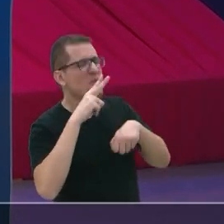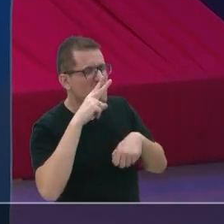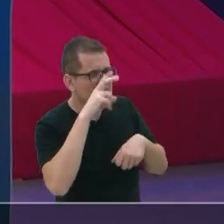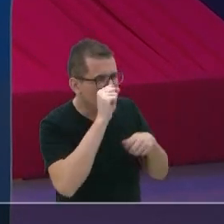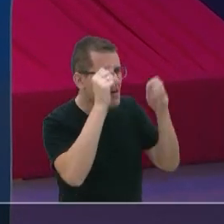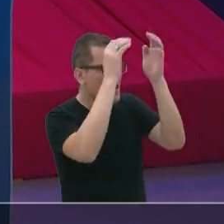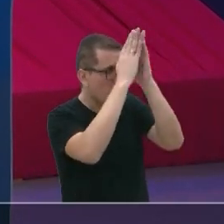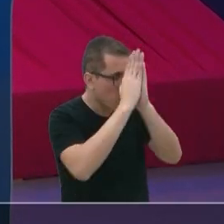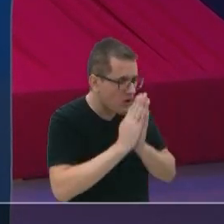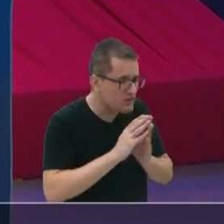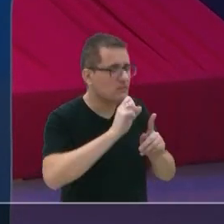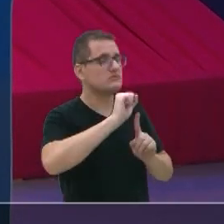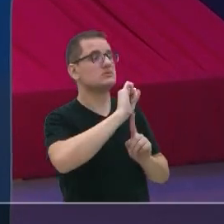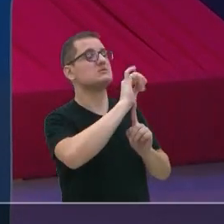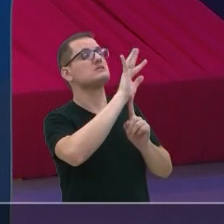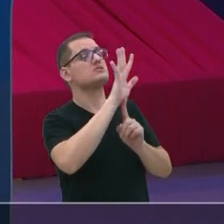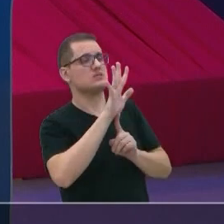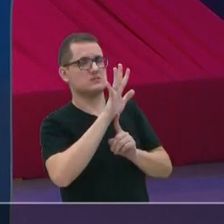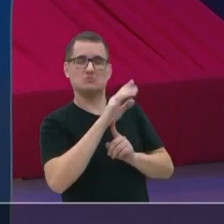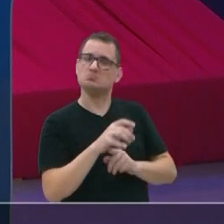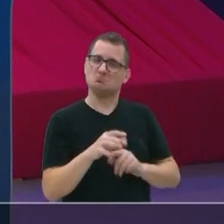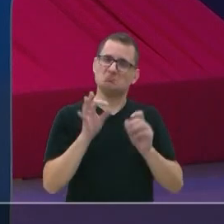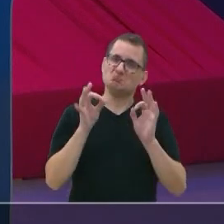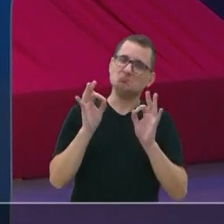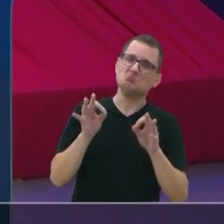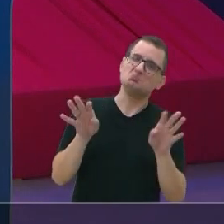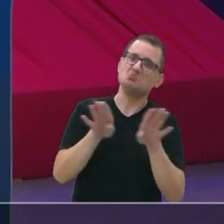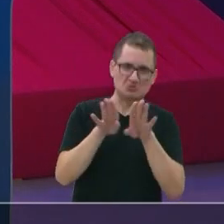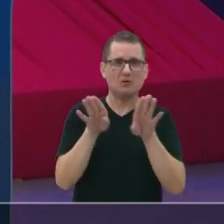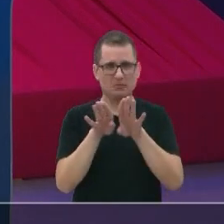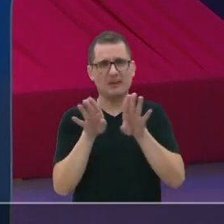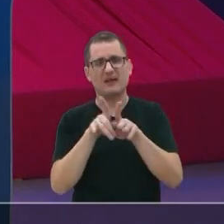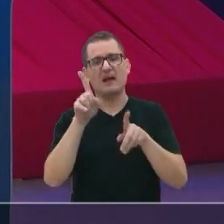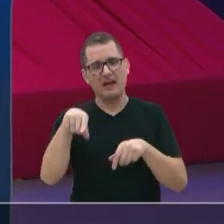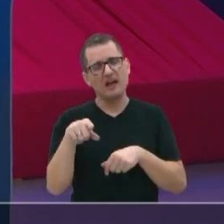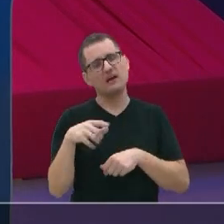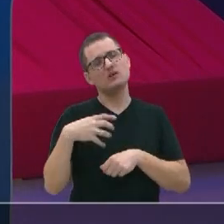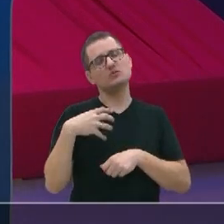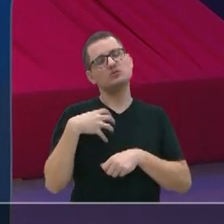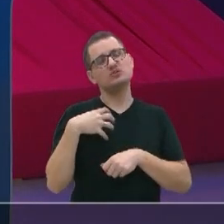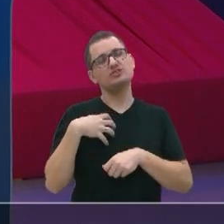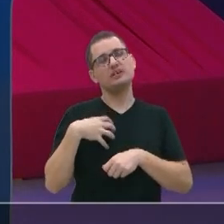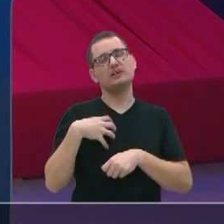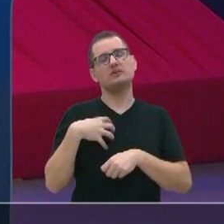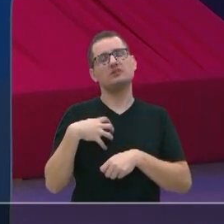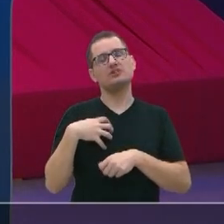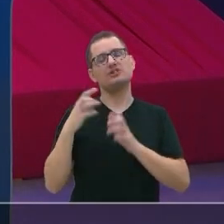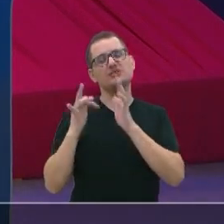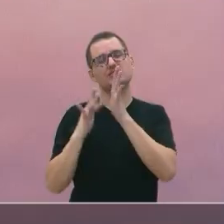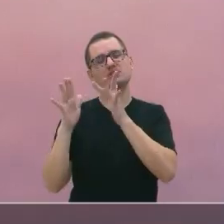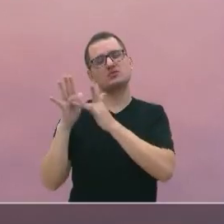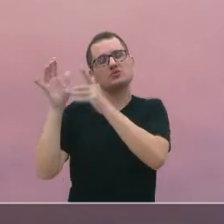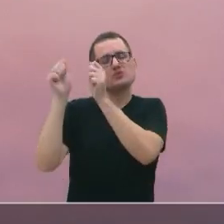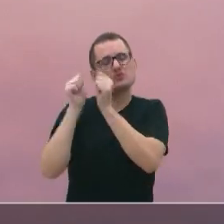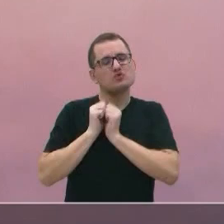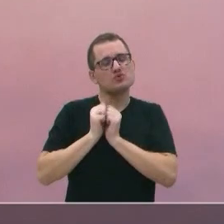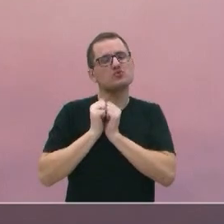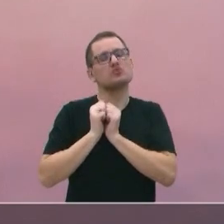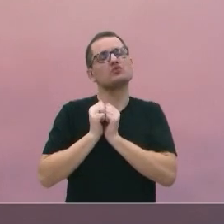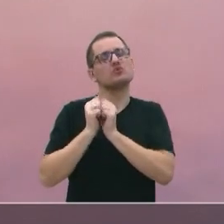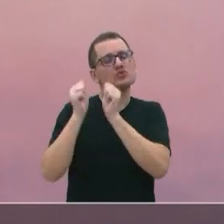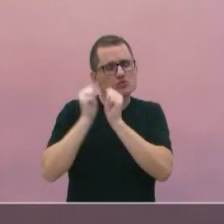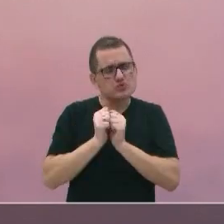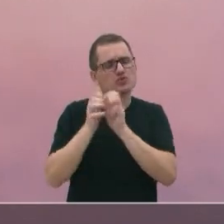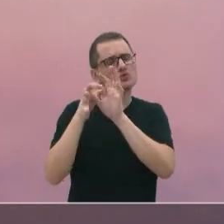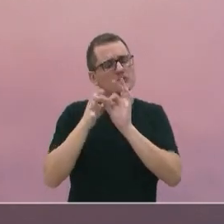ao Santíssimo? Com certeza é uma maneira de permanecer nele e ele em